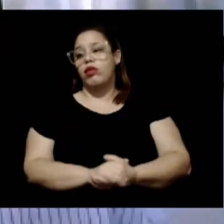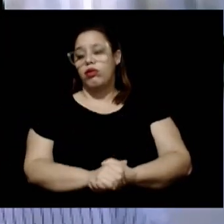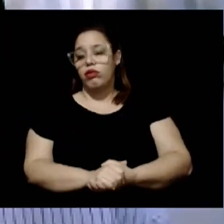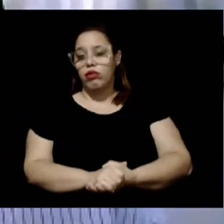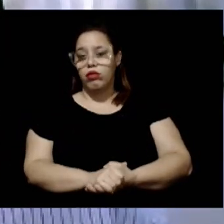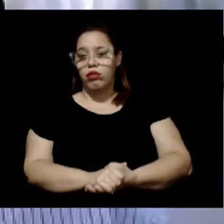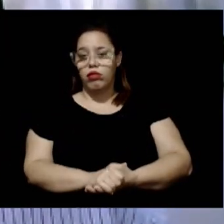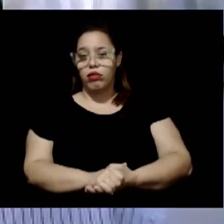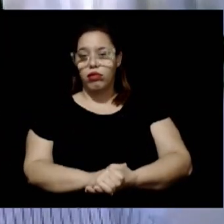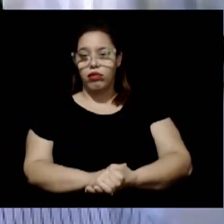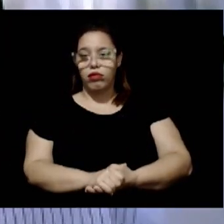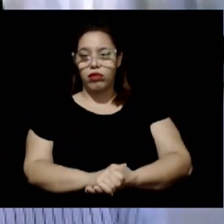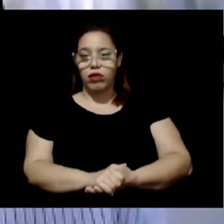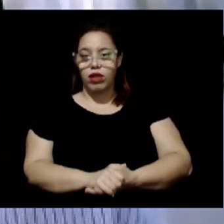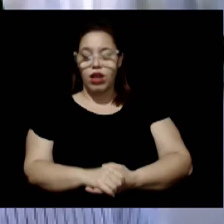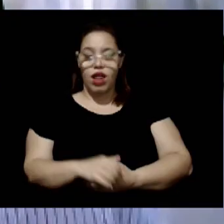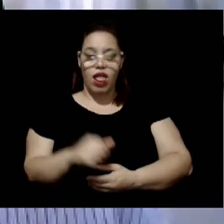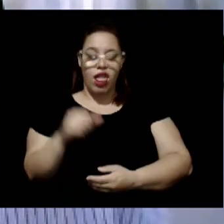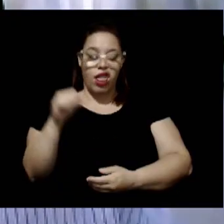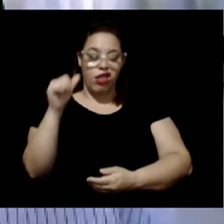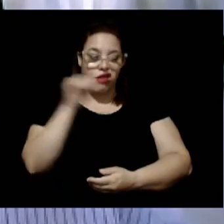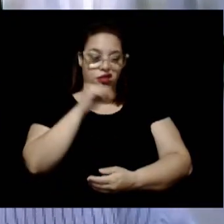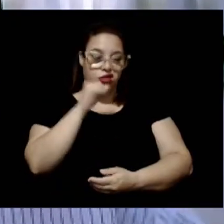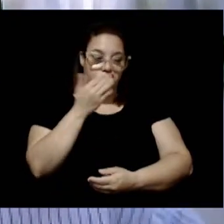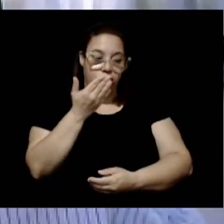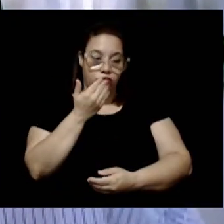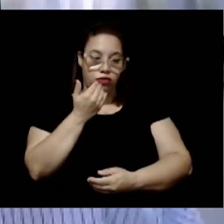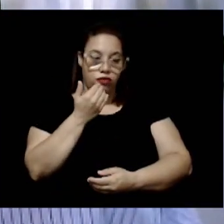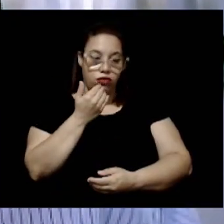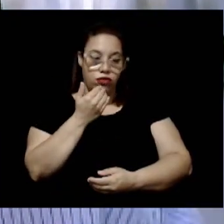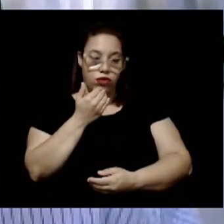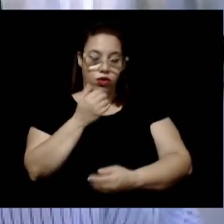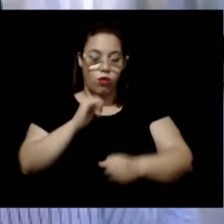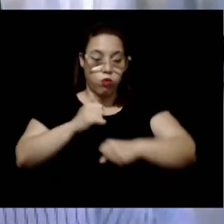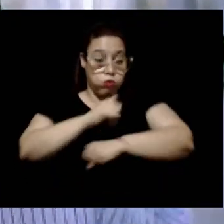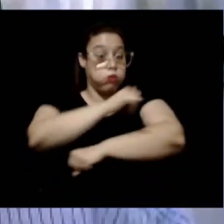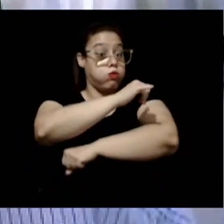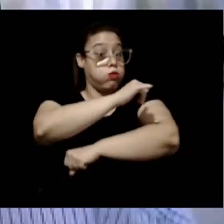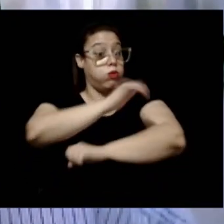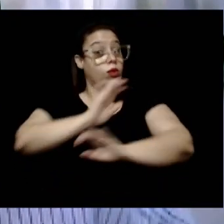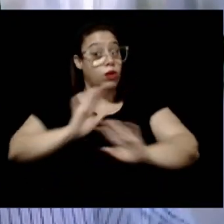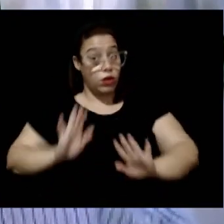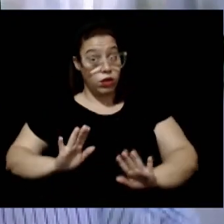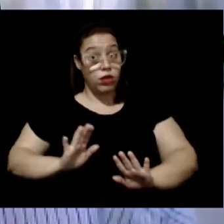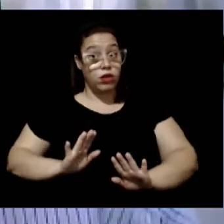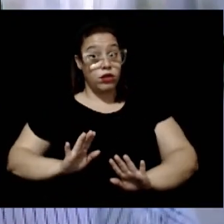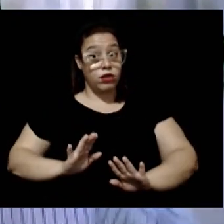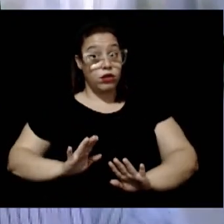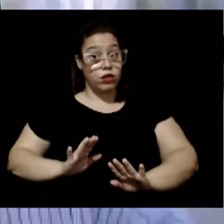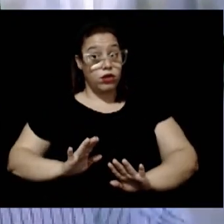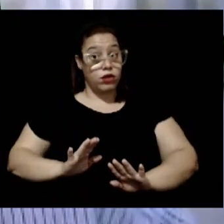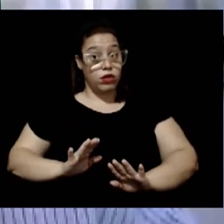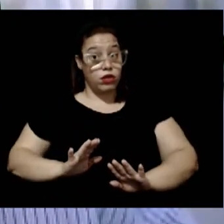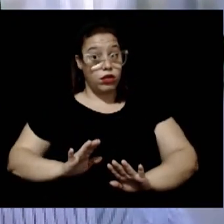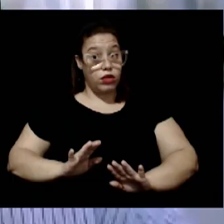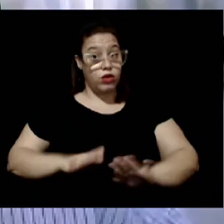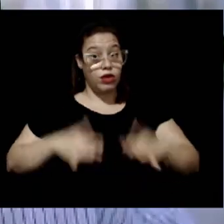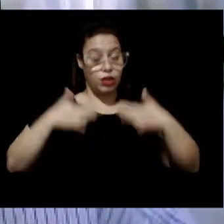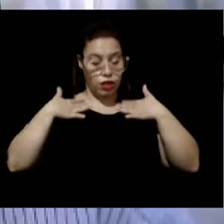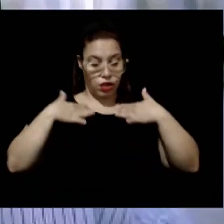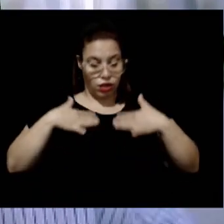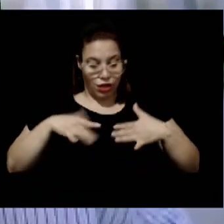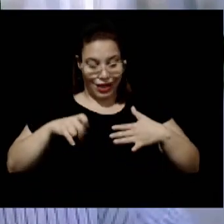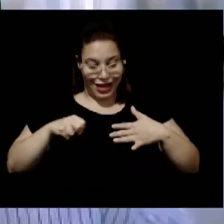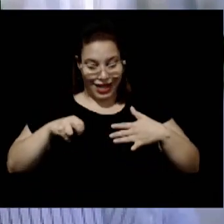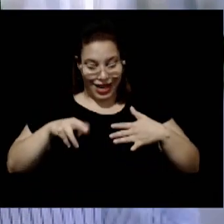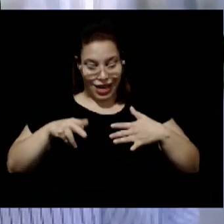reflexos da má alimentação, como, por exemplo, a obesidade. O sistema musculoesquelético precisa do